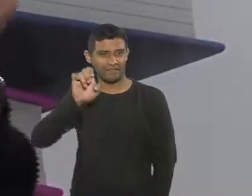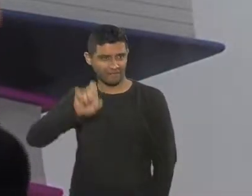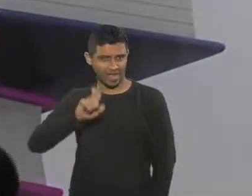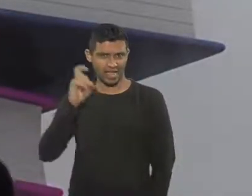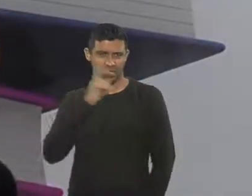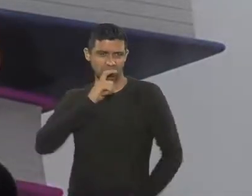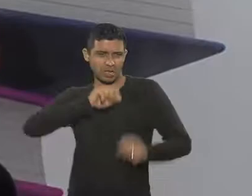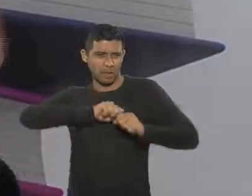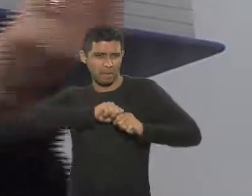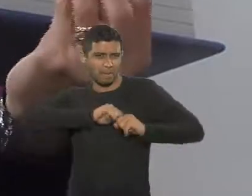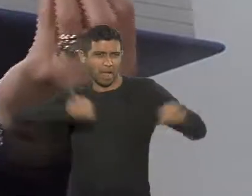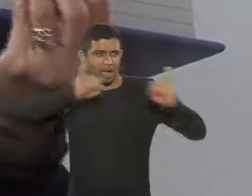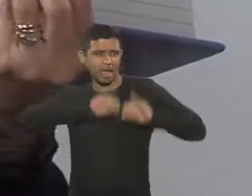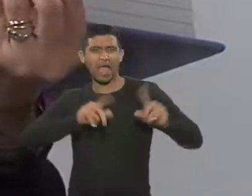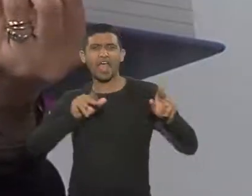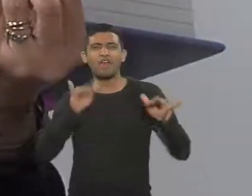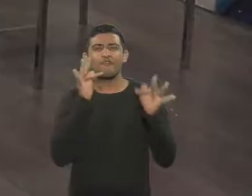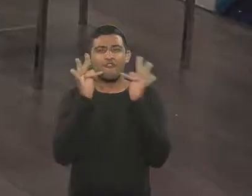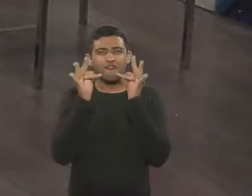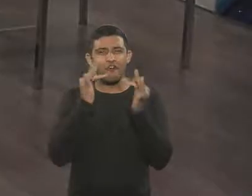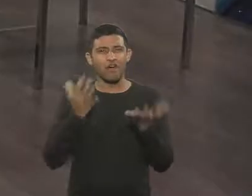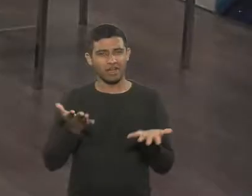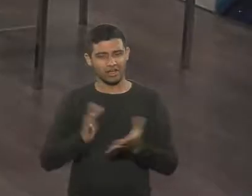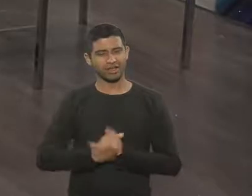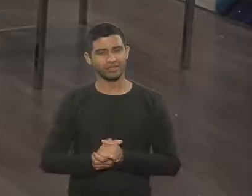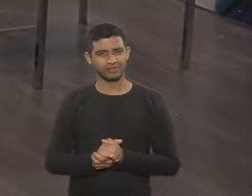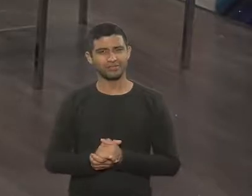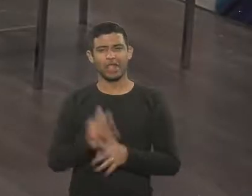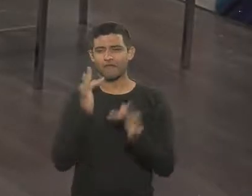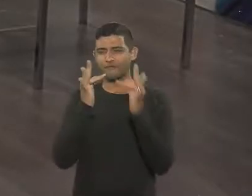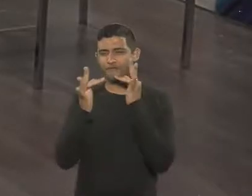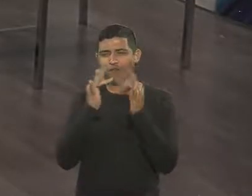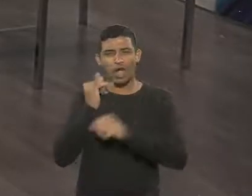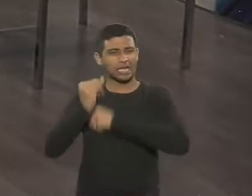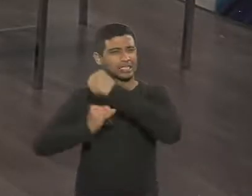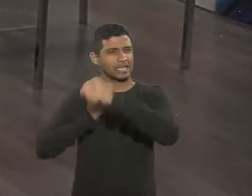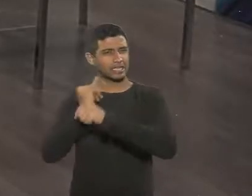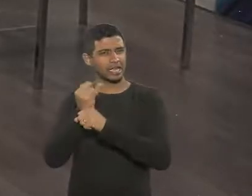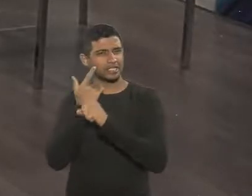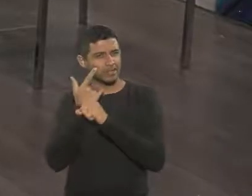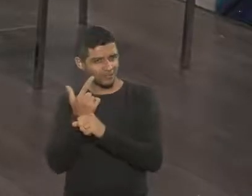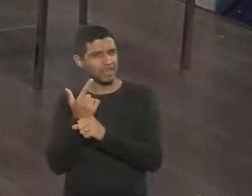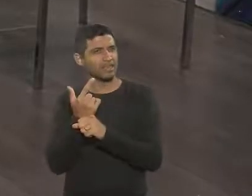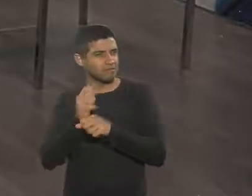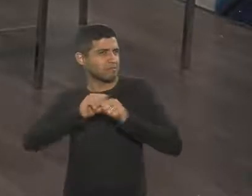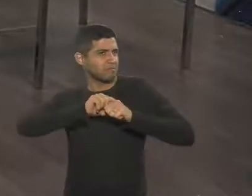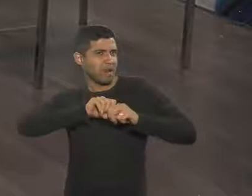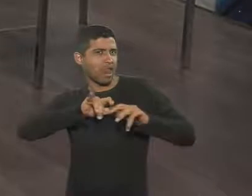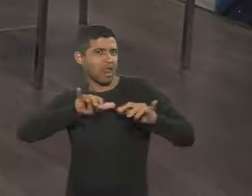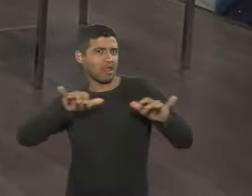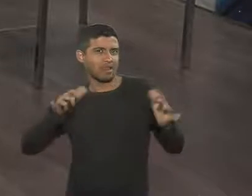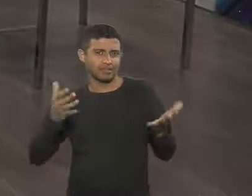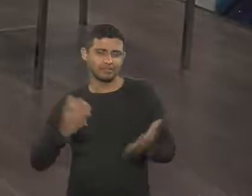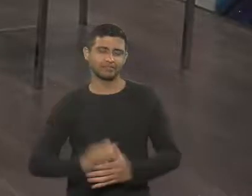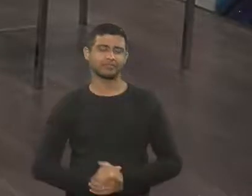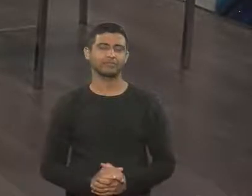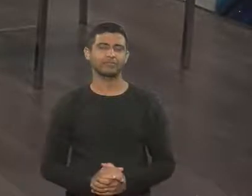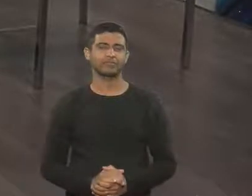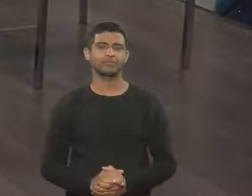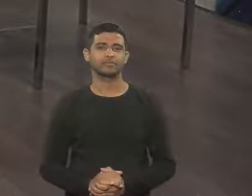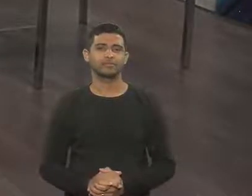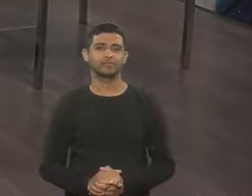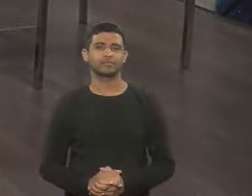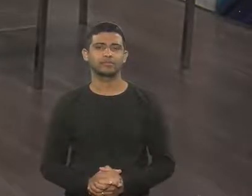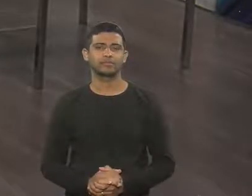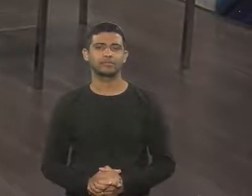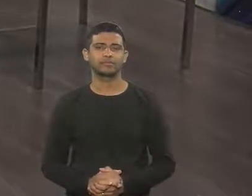tem, essas notícias, ela tem... É que nem a fofoca, né? É a fofoca virtual, né? Fofoca cibernética, sim. Né? Então, assim,